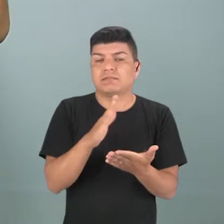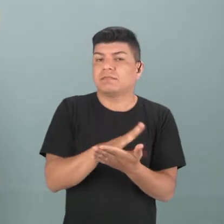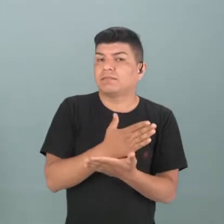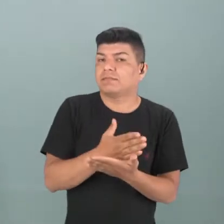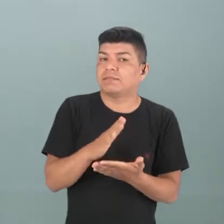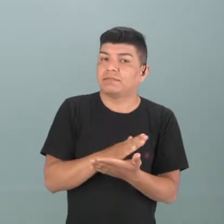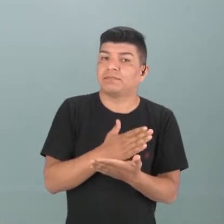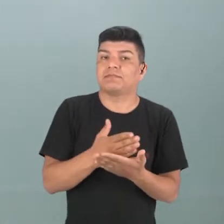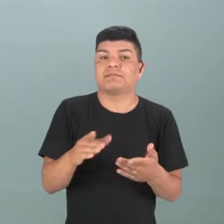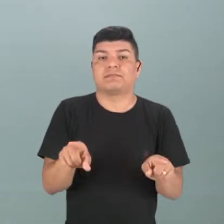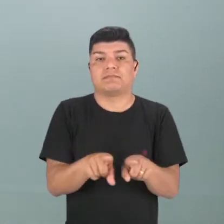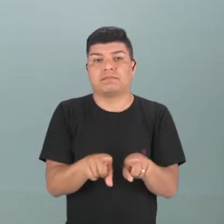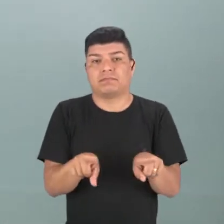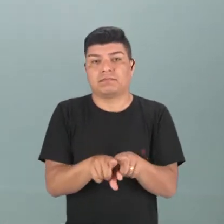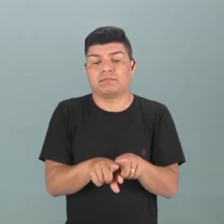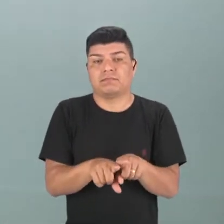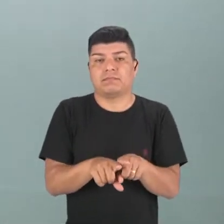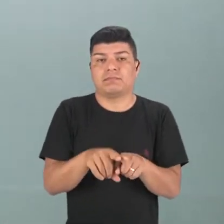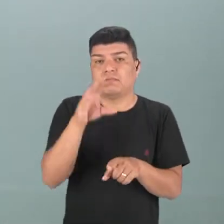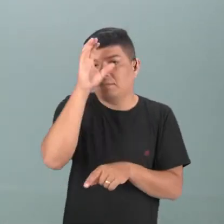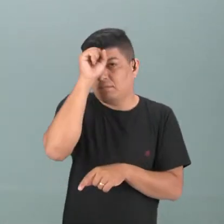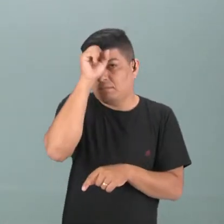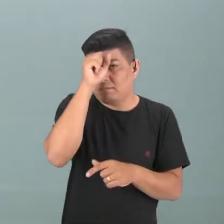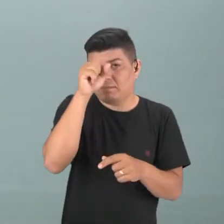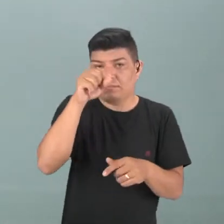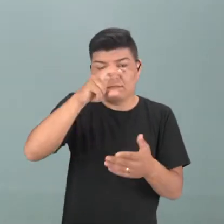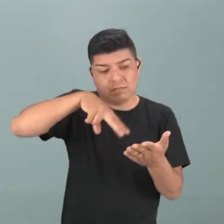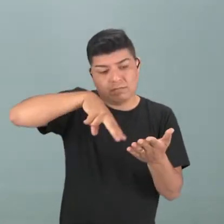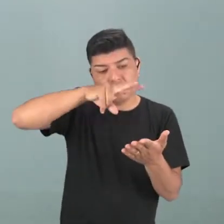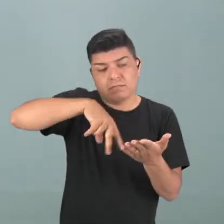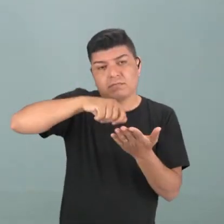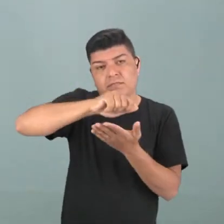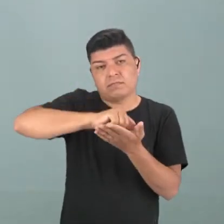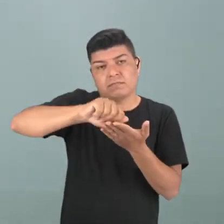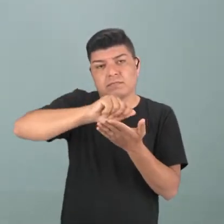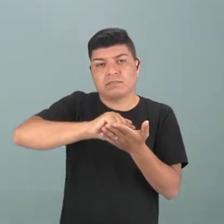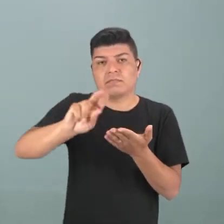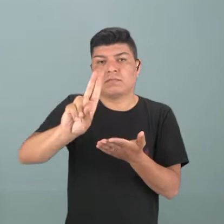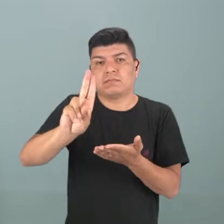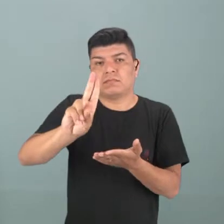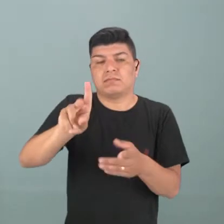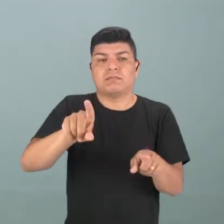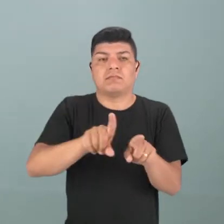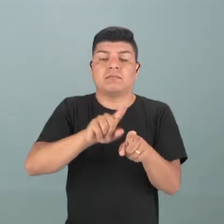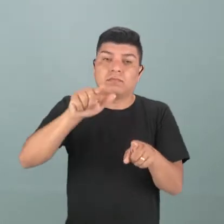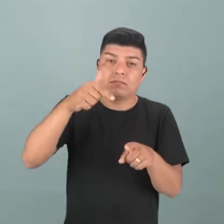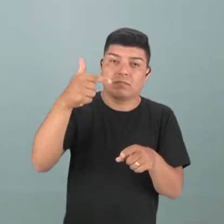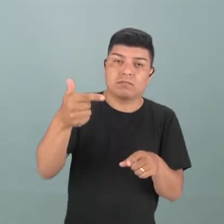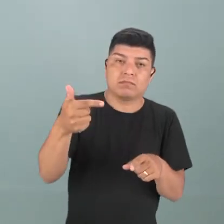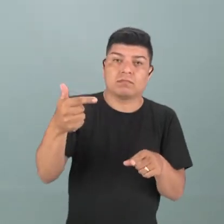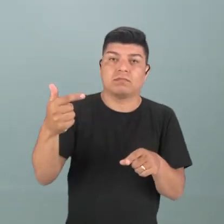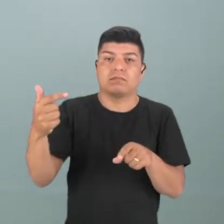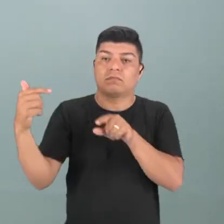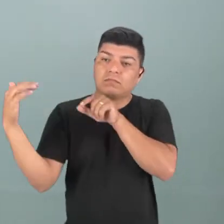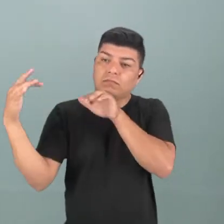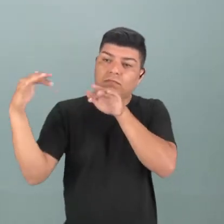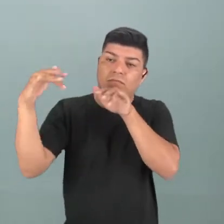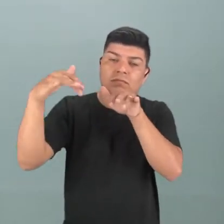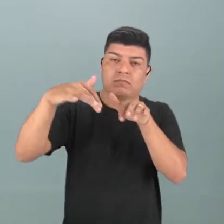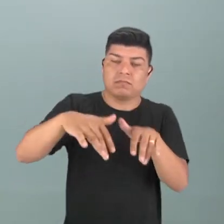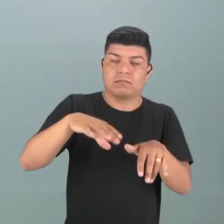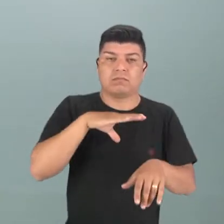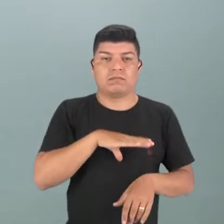Alguns, infelizmente, para pelo menos aprender a ler e escrever o seu nome, né? Outros não, outros vieram, né,